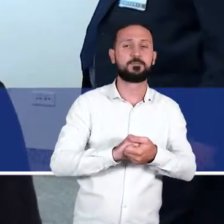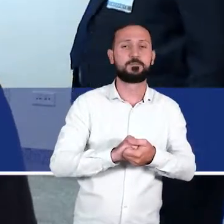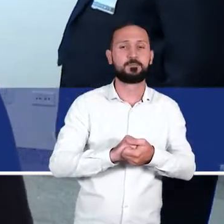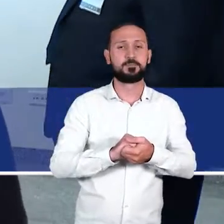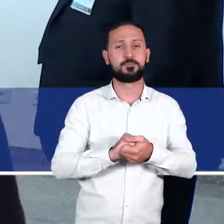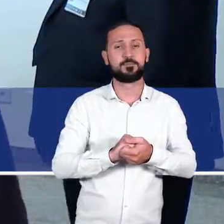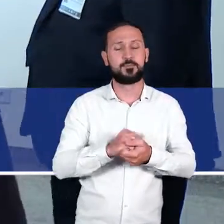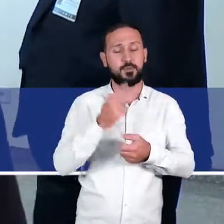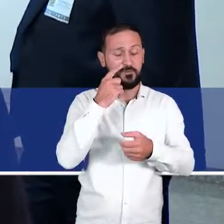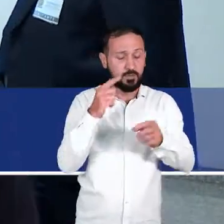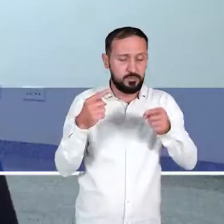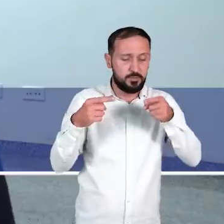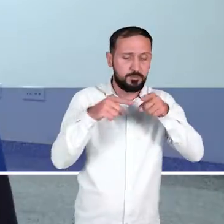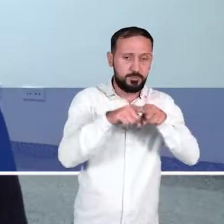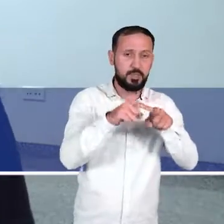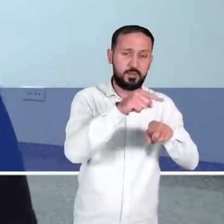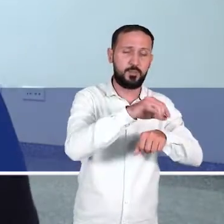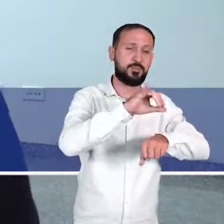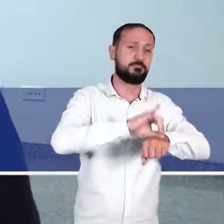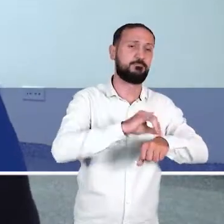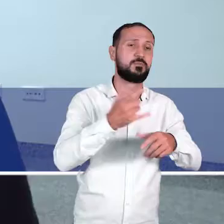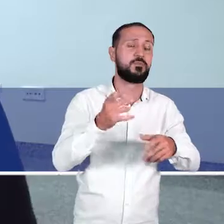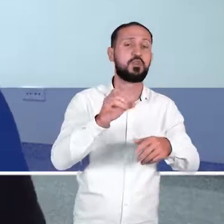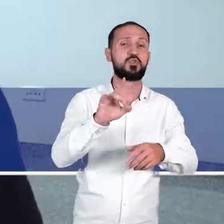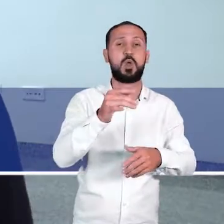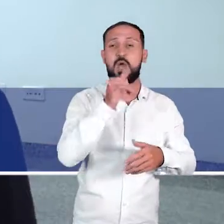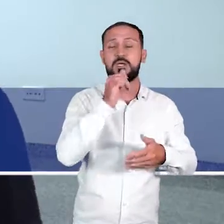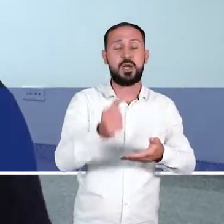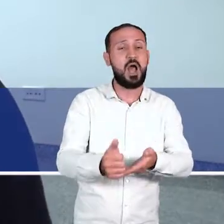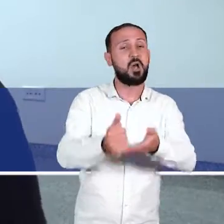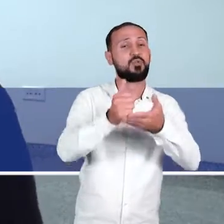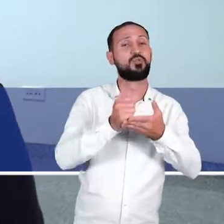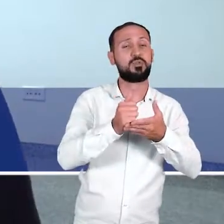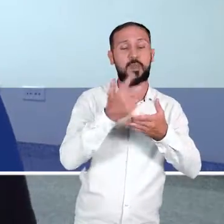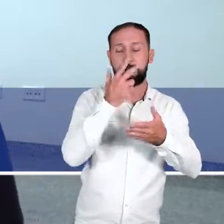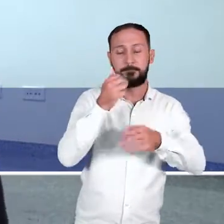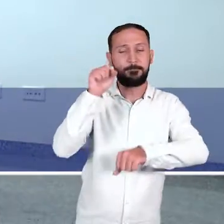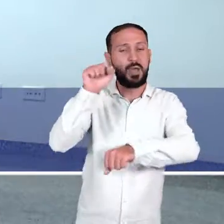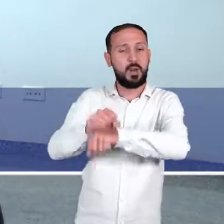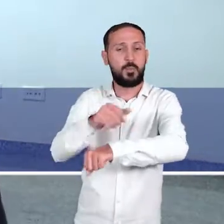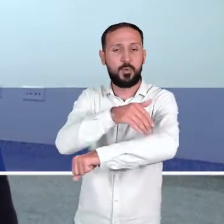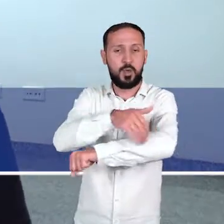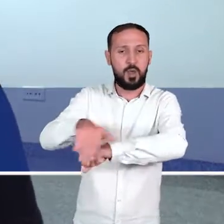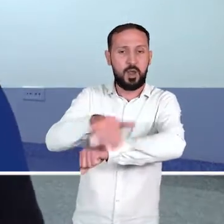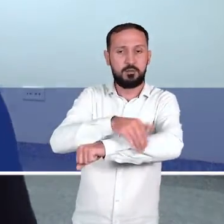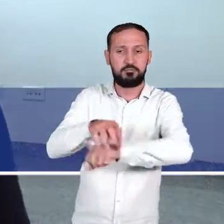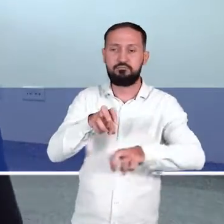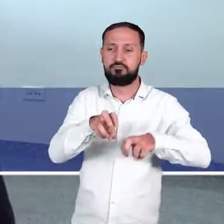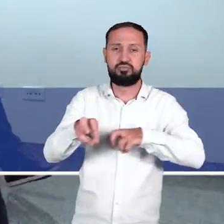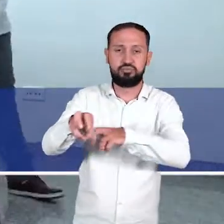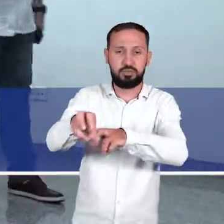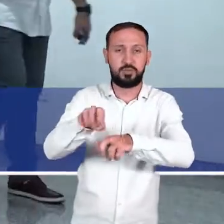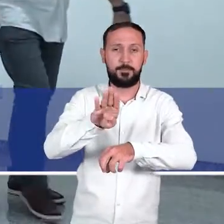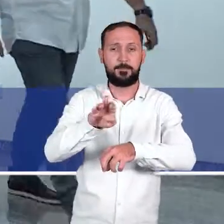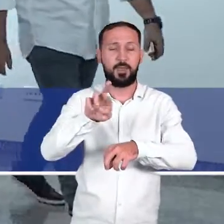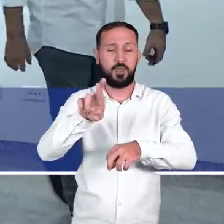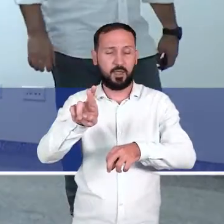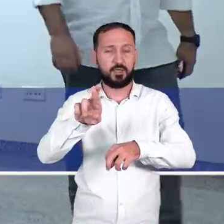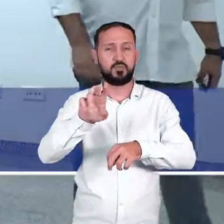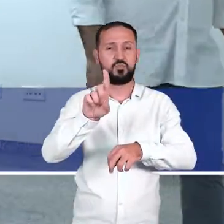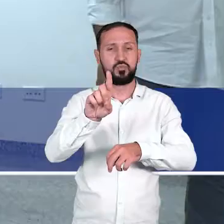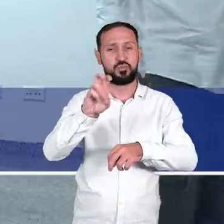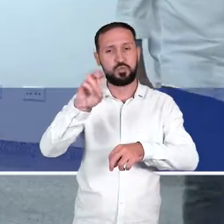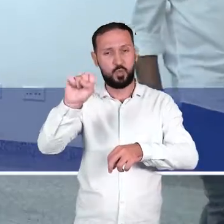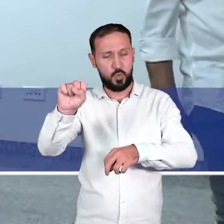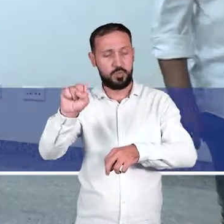112, que vai ligar até Inocência. Isso vai não só alavancar, desafogar, reduzir acidentes da BR-158, como nós